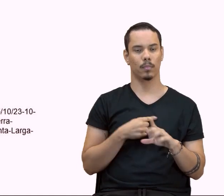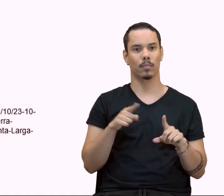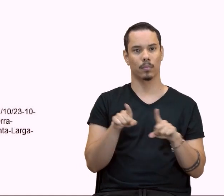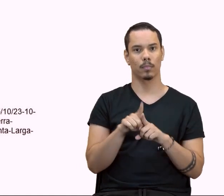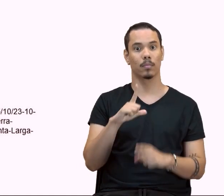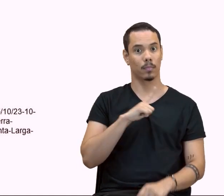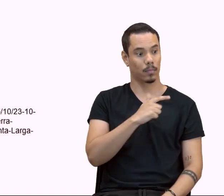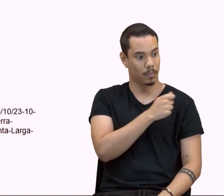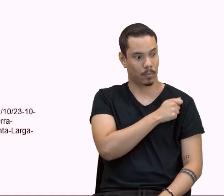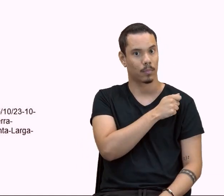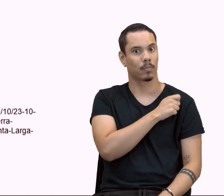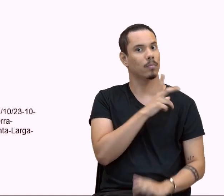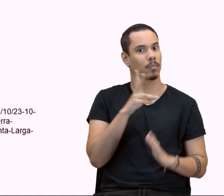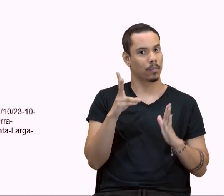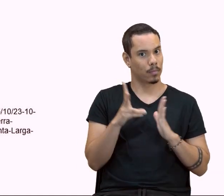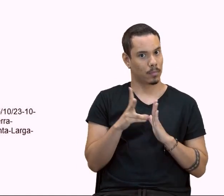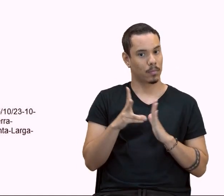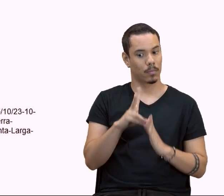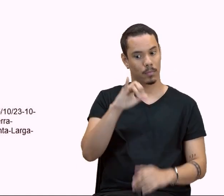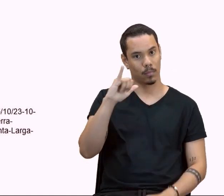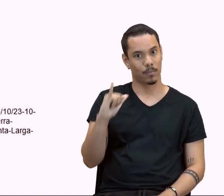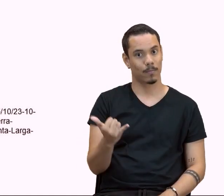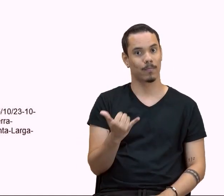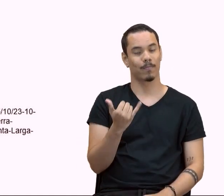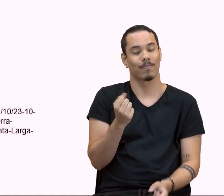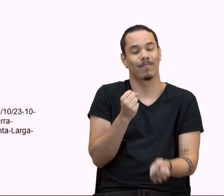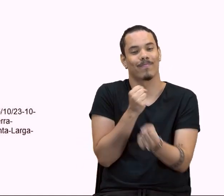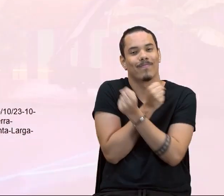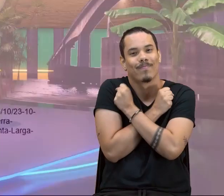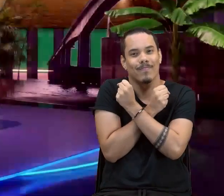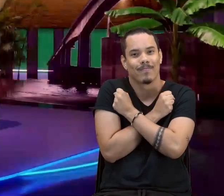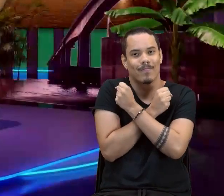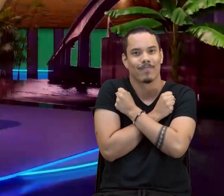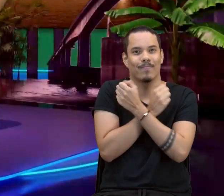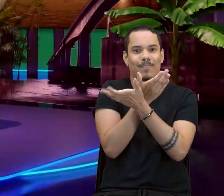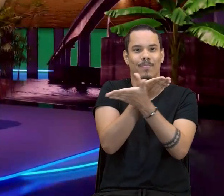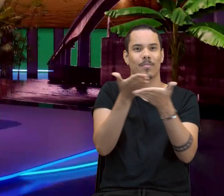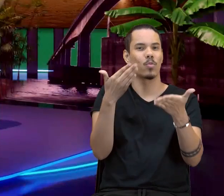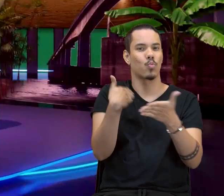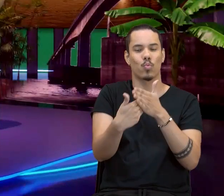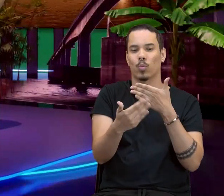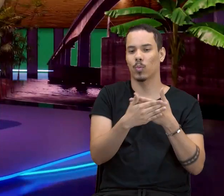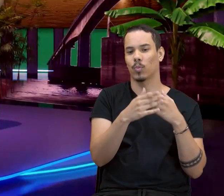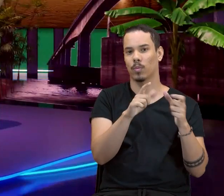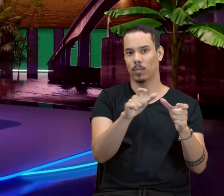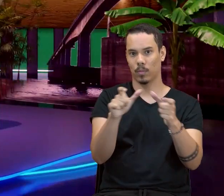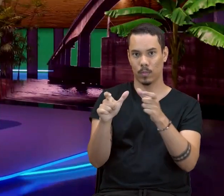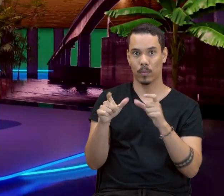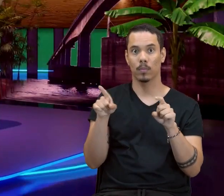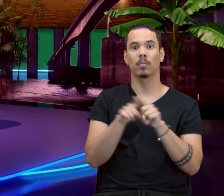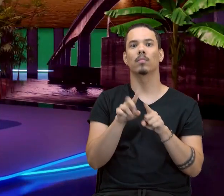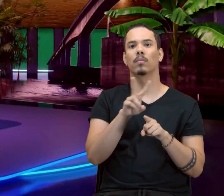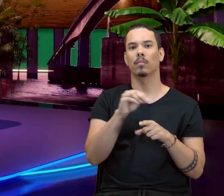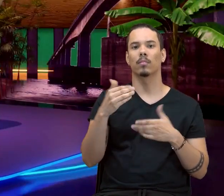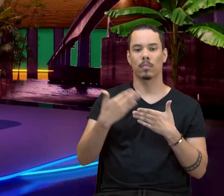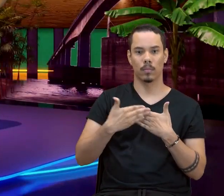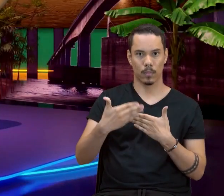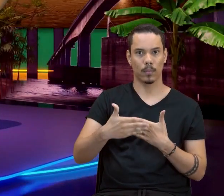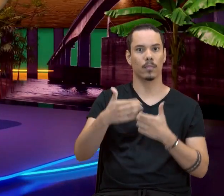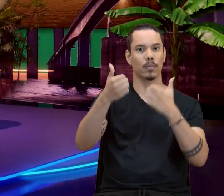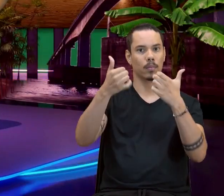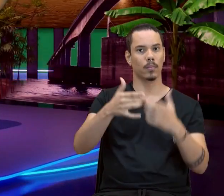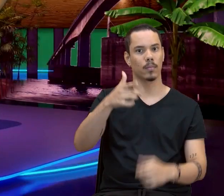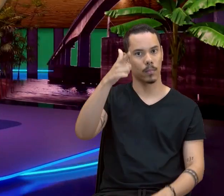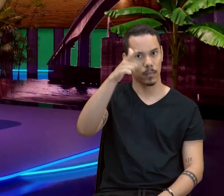indígenas. Sim. Aproveitando para mandar um abraço, onde eles estiverem. Aonde estiverem. E ainda vamos falar mais, hein? Vamos aproveitar aqui o espaço